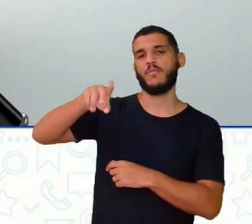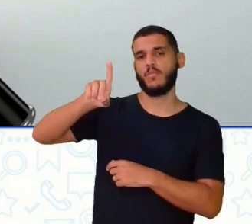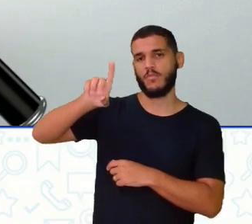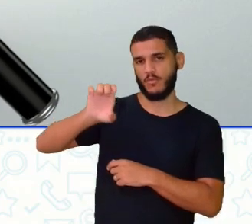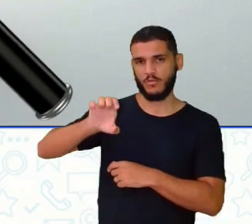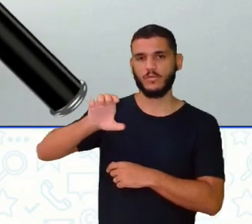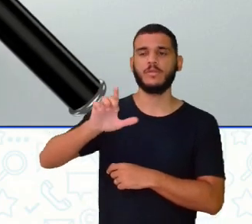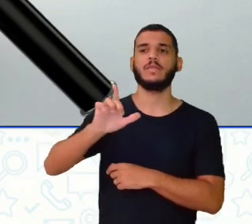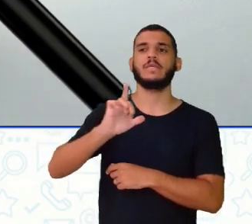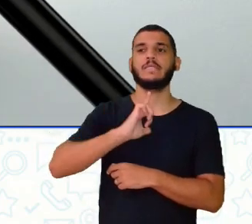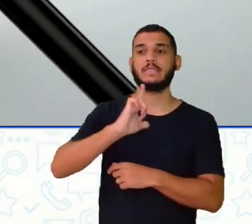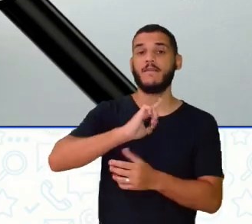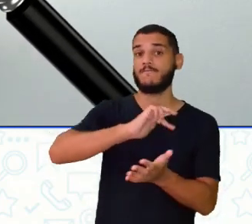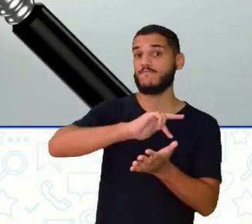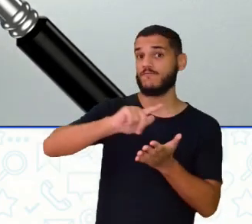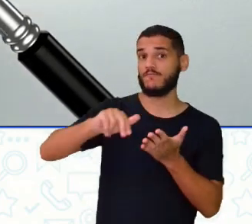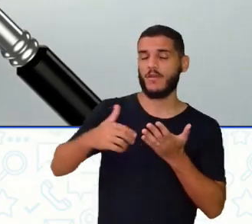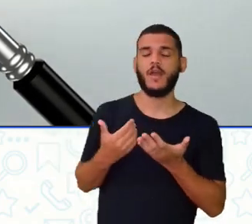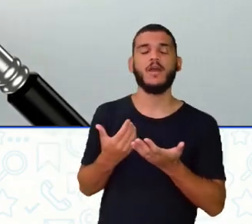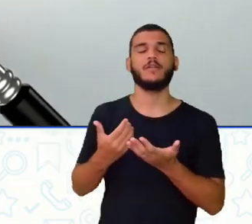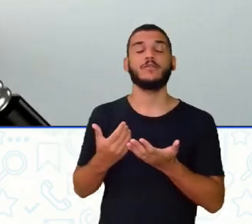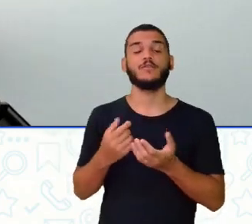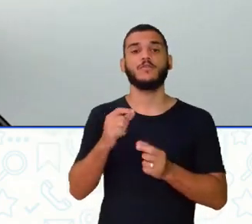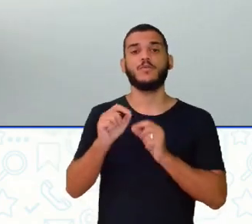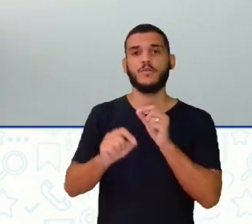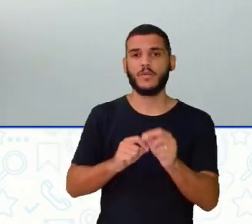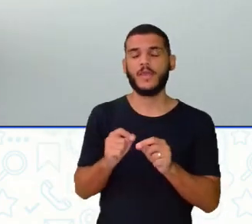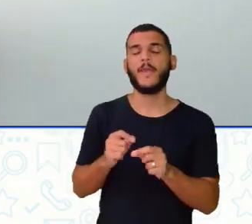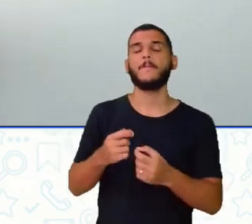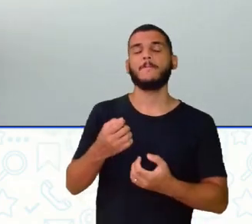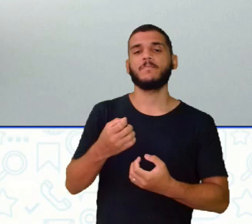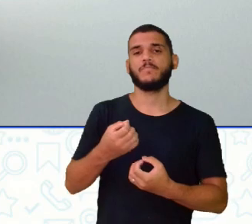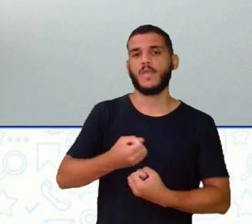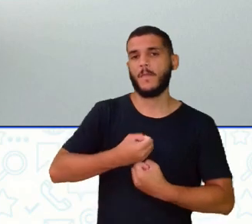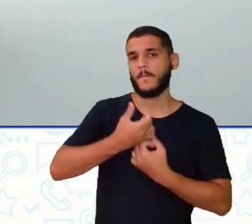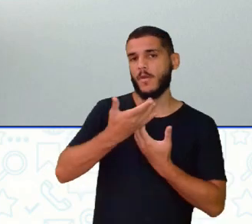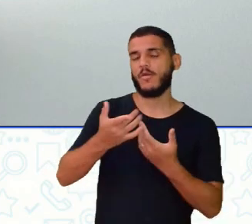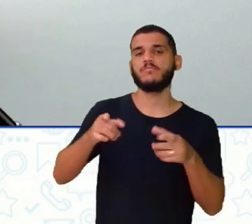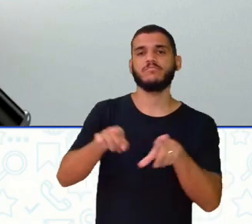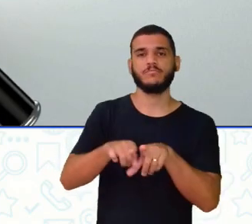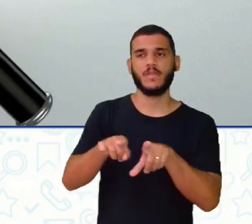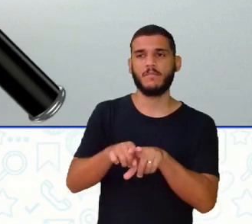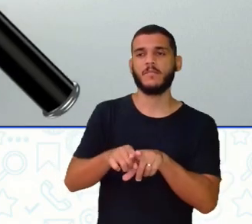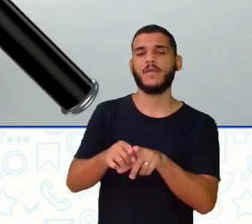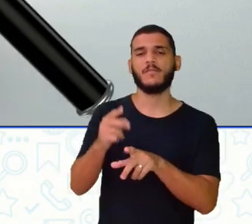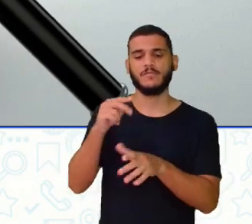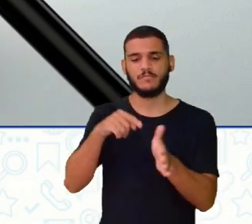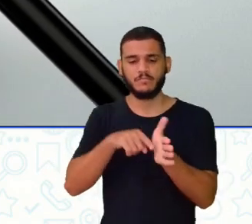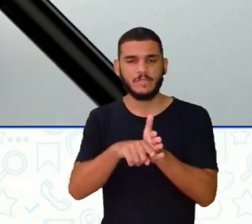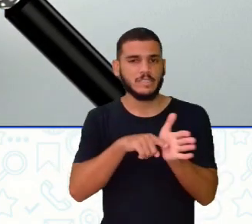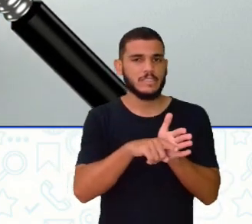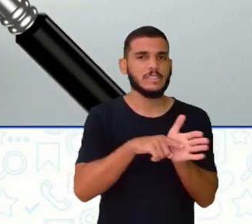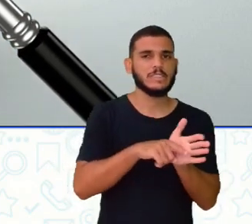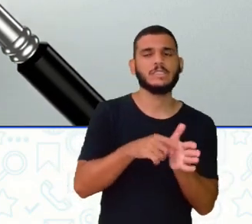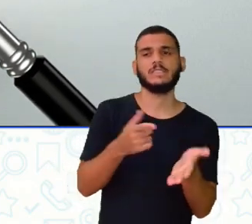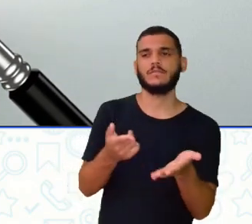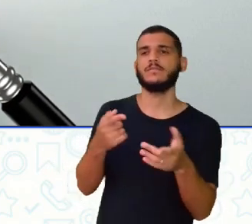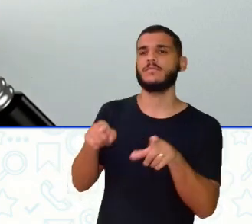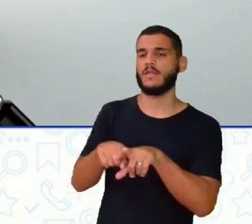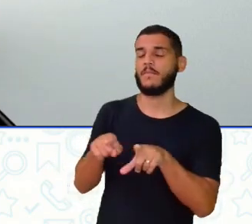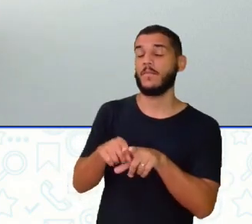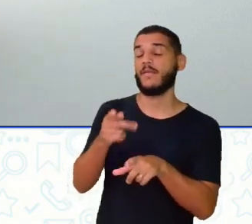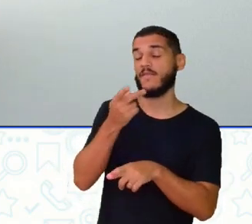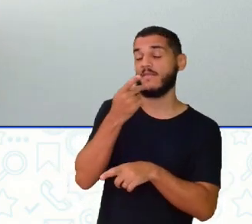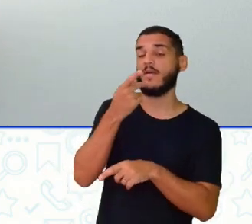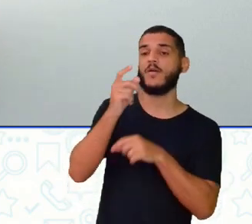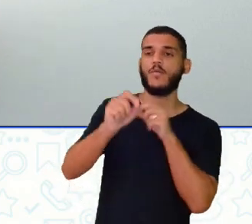poesias maravilhosas, não é? Que fala também, não é? Vejam, pesquisem, não é? E depois vocês falem, não